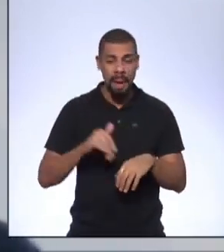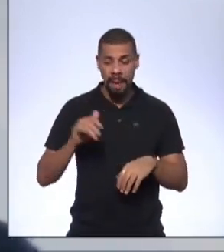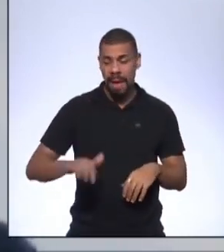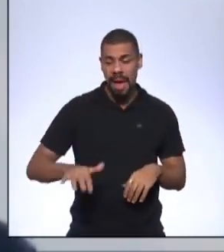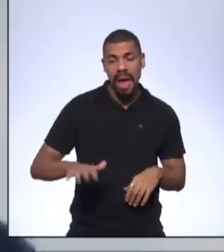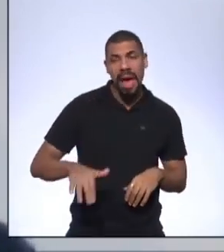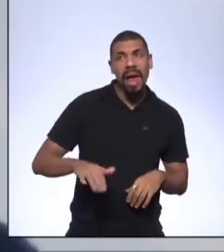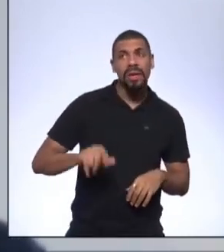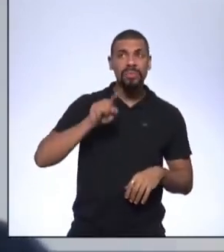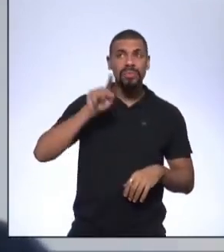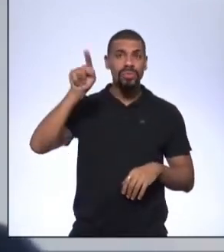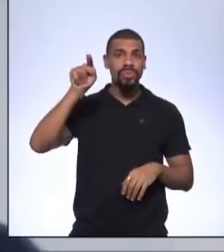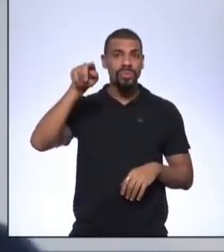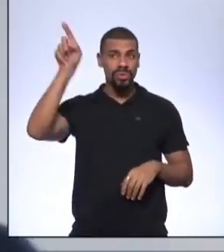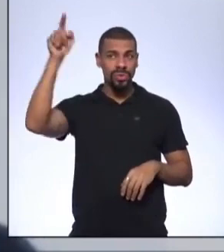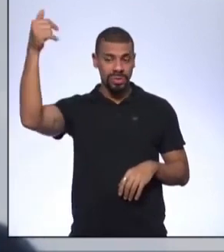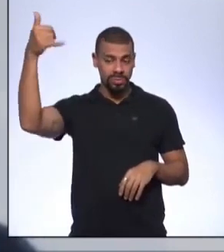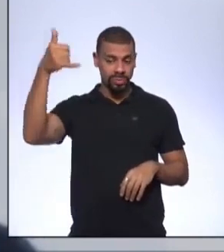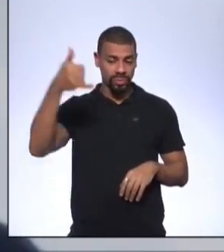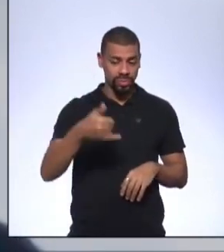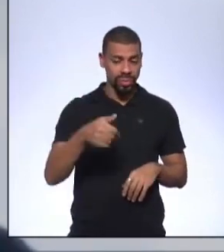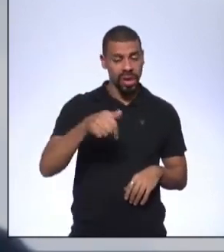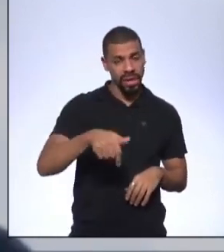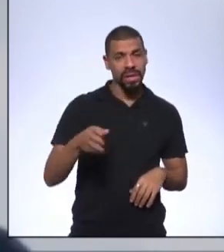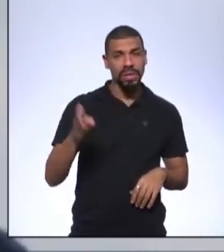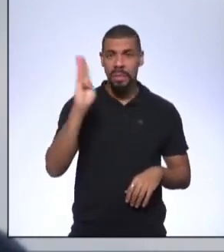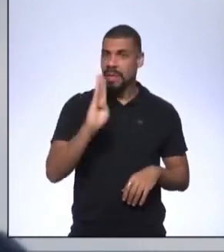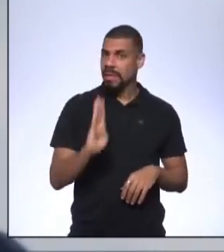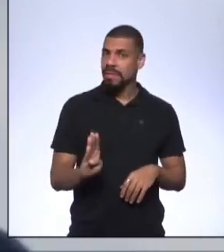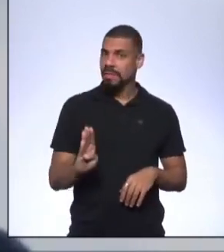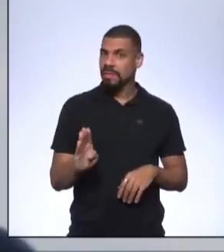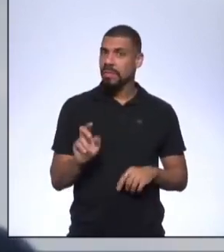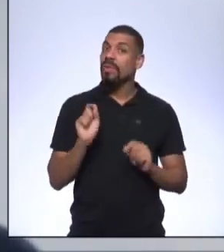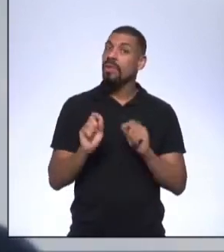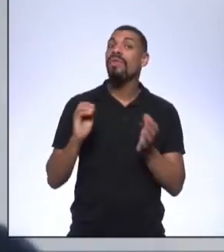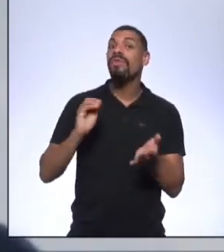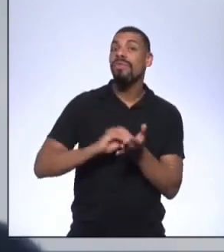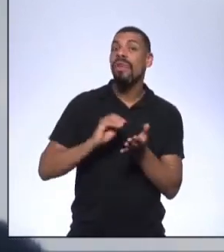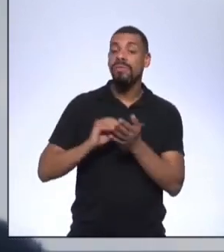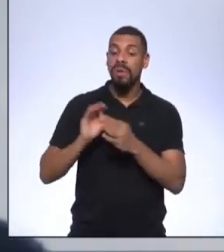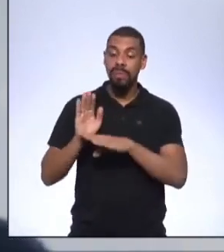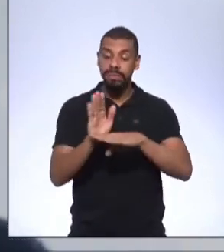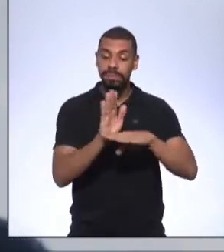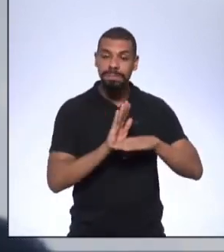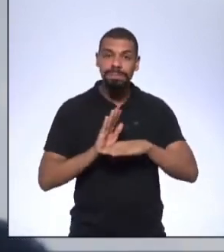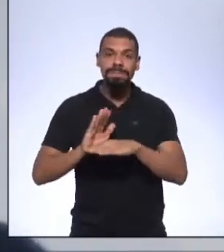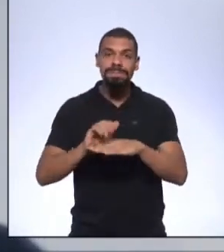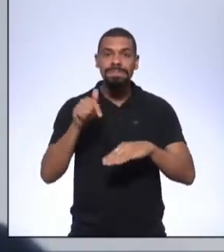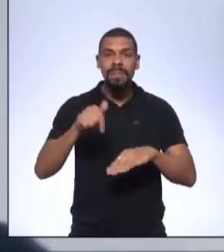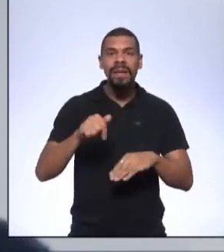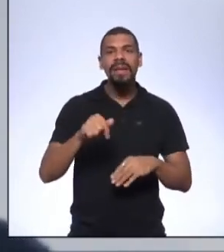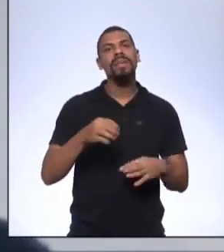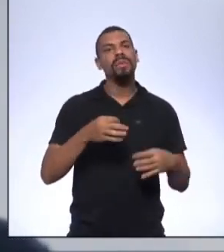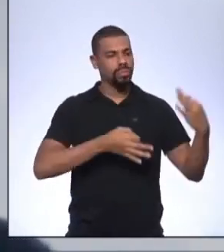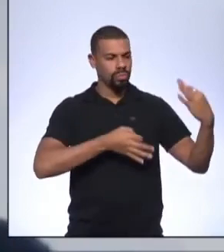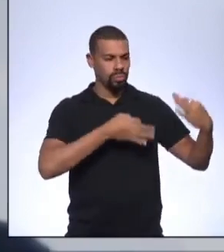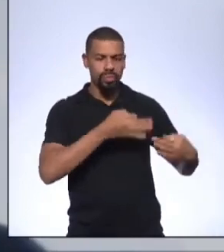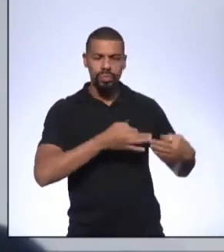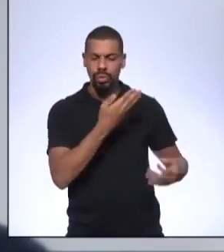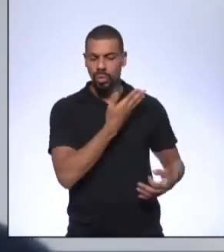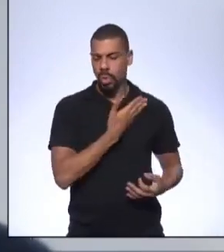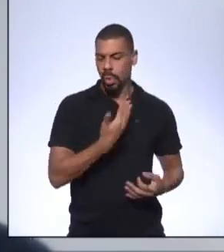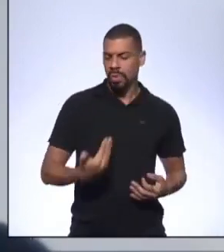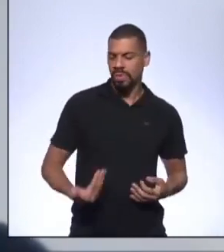as taxas, do que uma roupa produzida no Brasil. Então, está faltando protecionismo por parte aí das autoridades, né, do